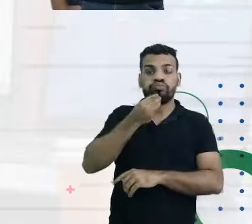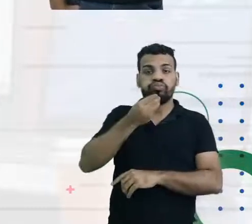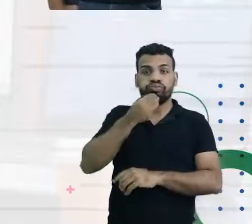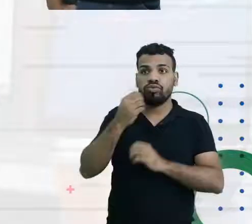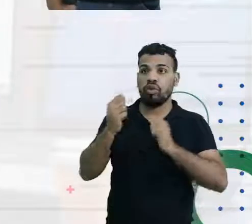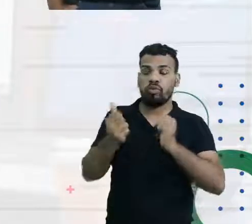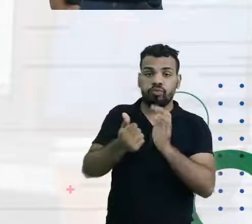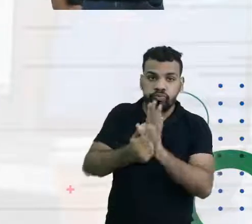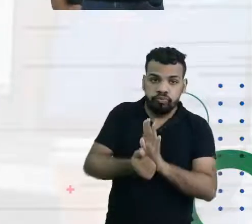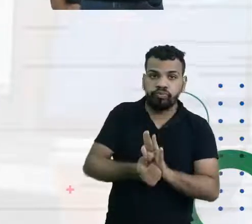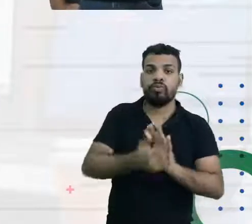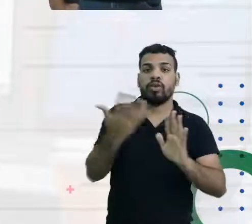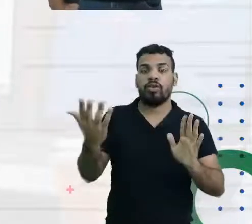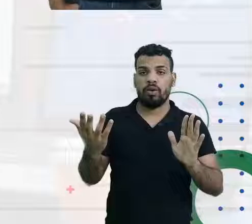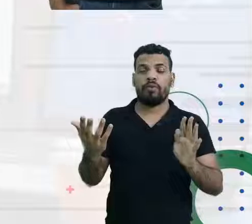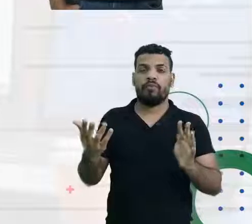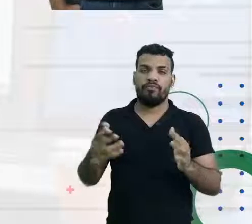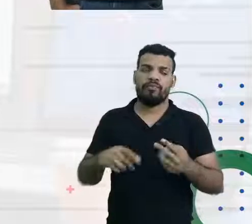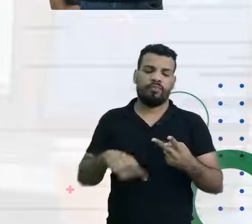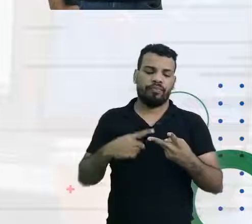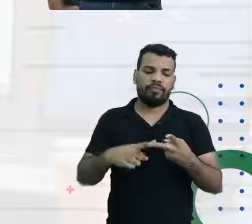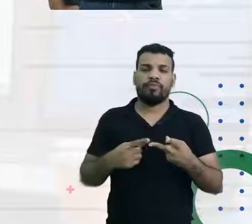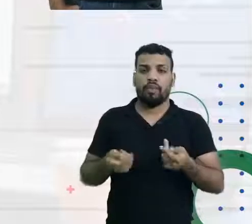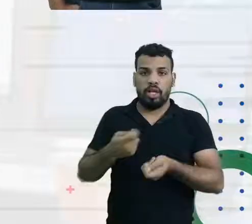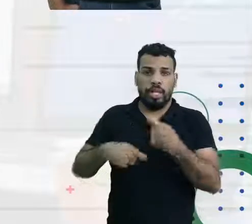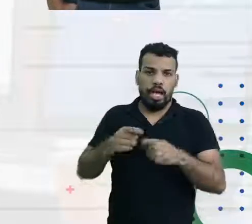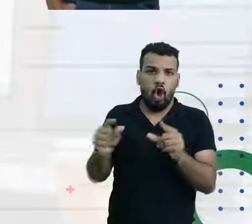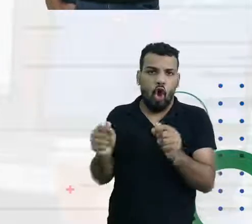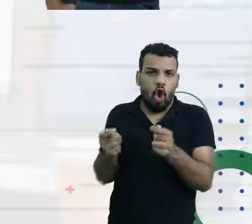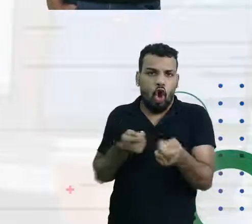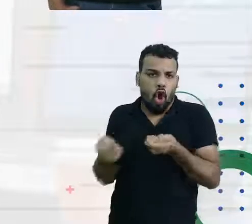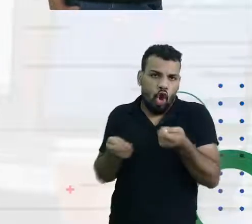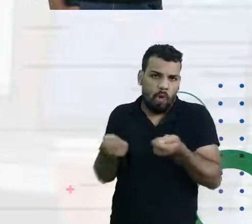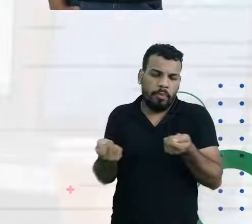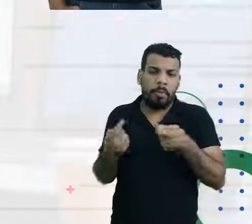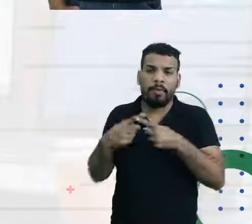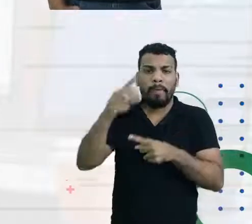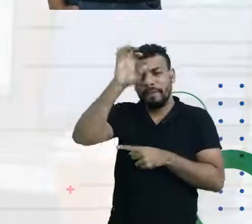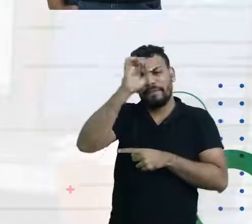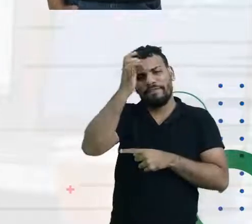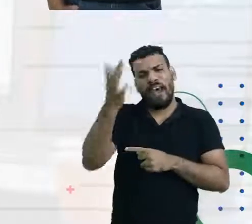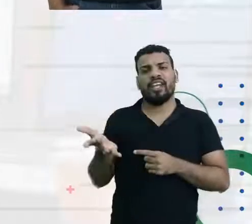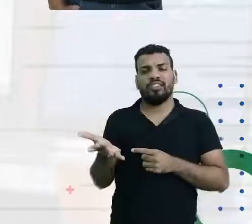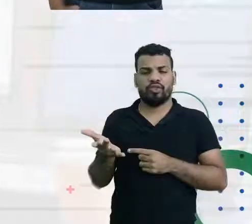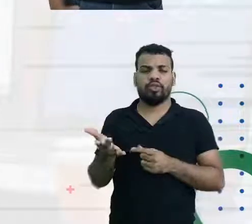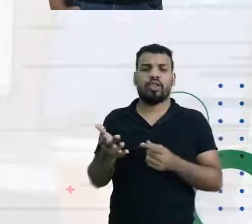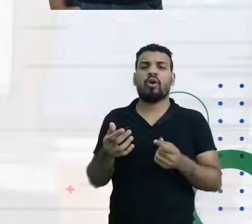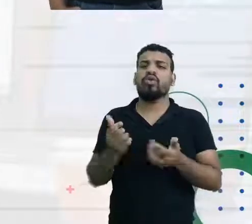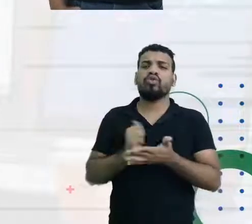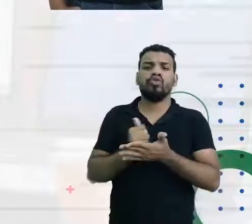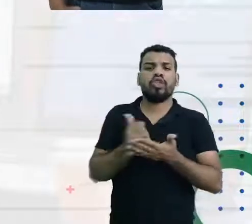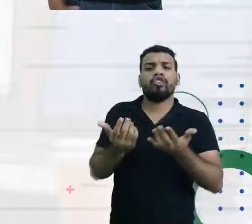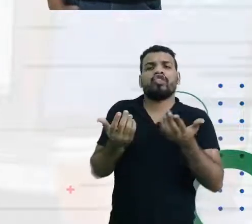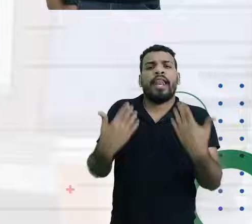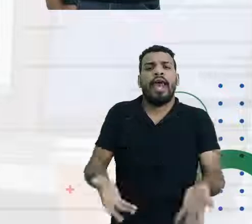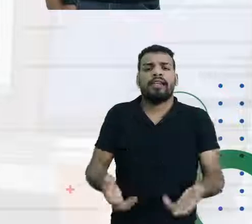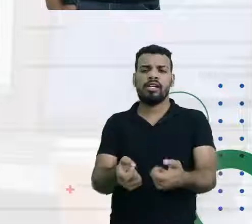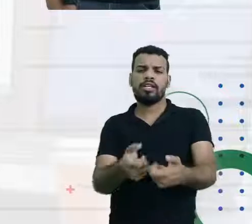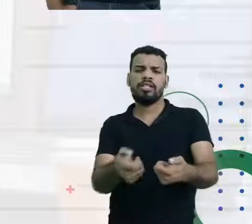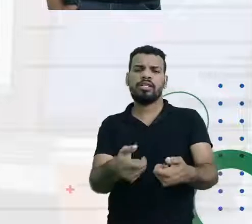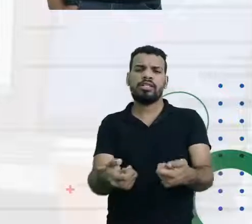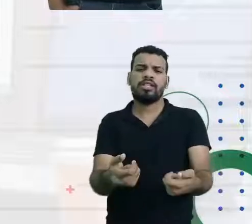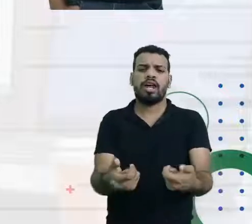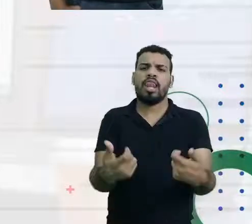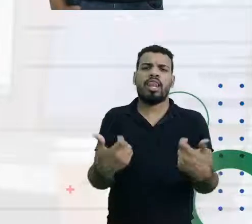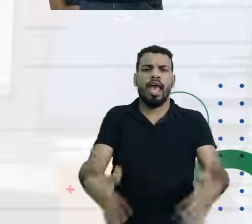do pixel art. Economia, por ser fácil de aprender, por seu game ficar mais leve, por